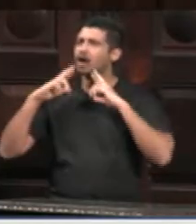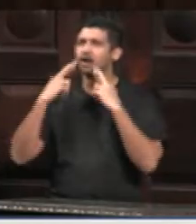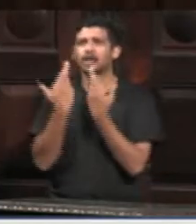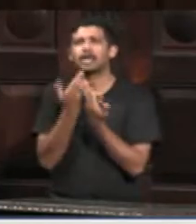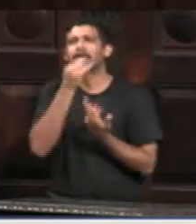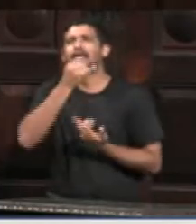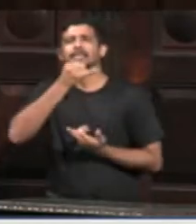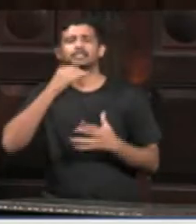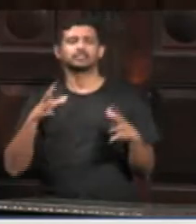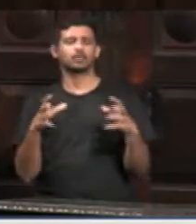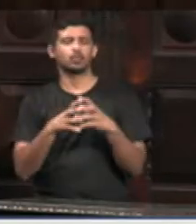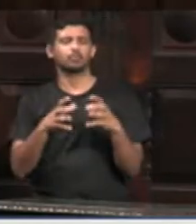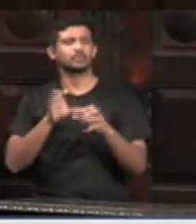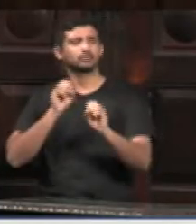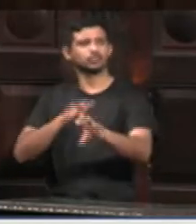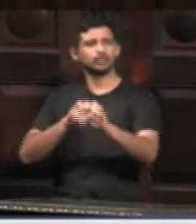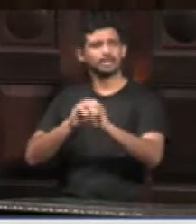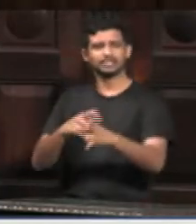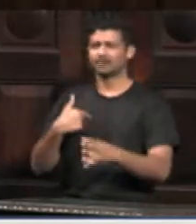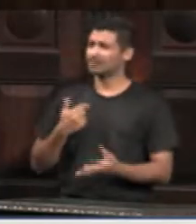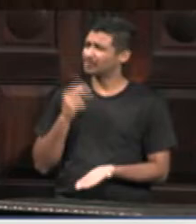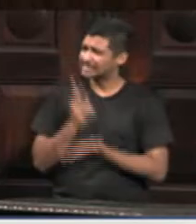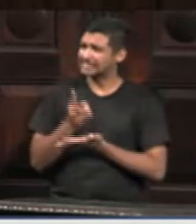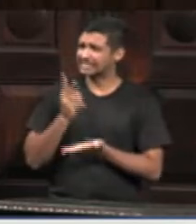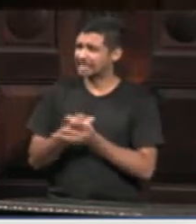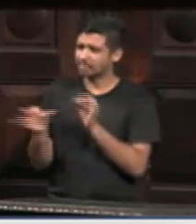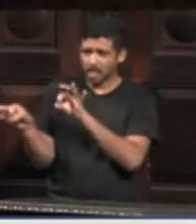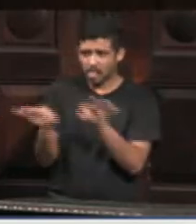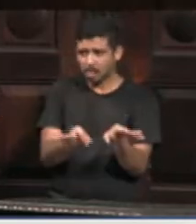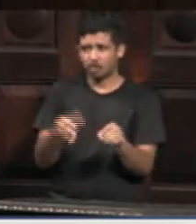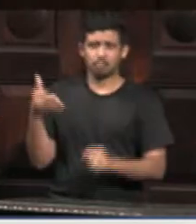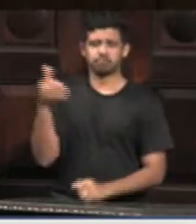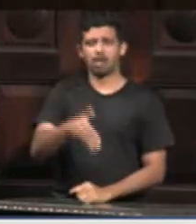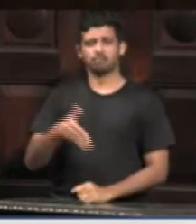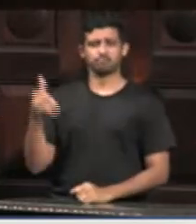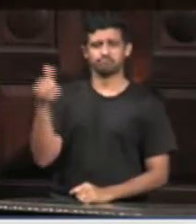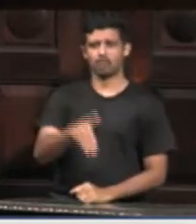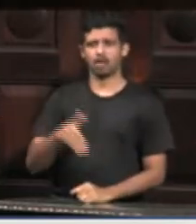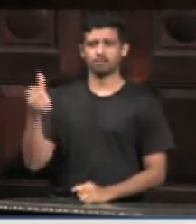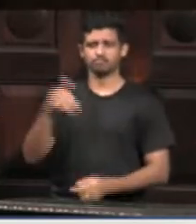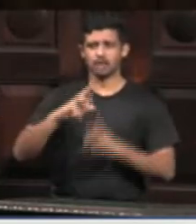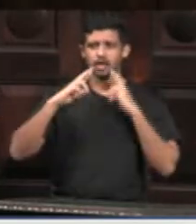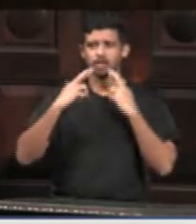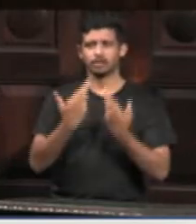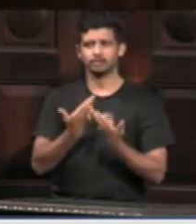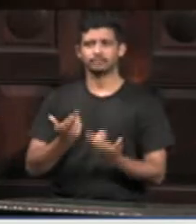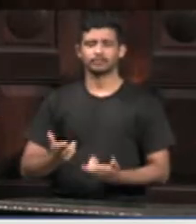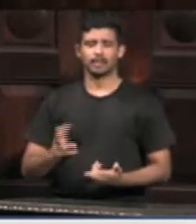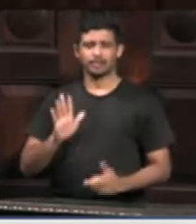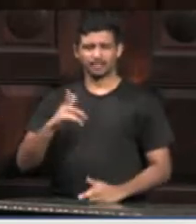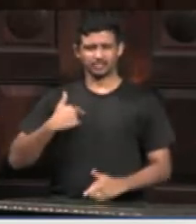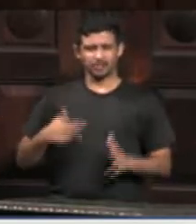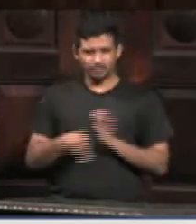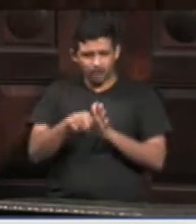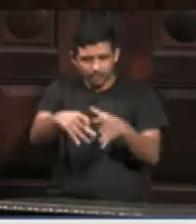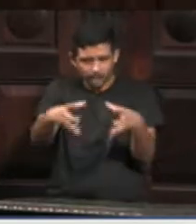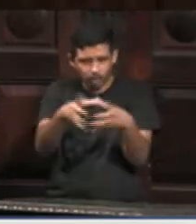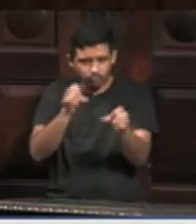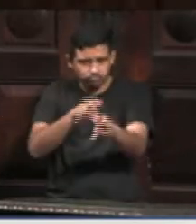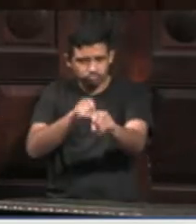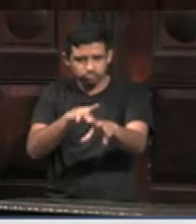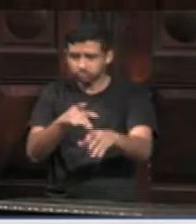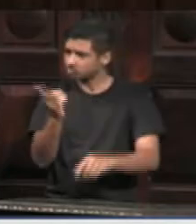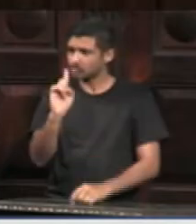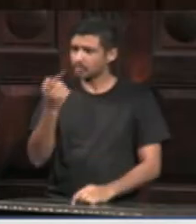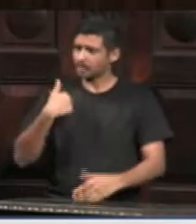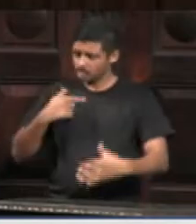Comissão de Educação, sem ser membro da Comissão de Educação, mas era um assunto